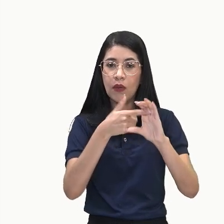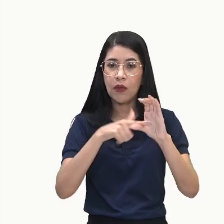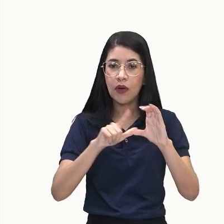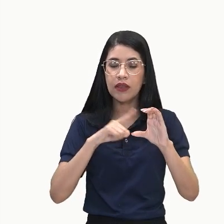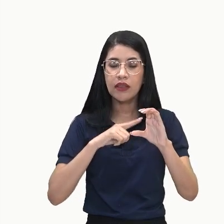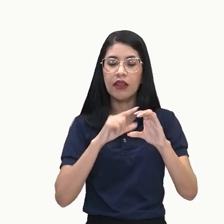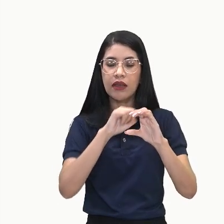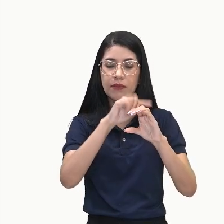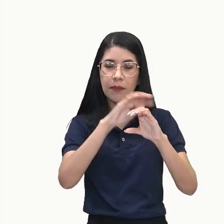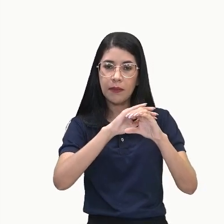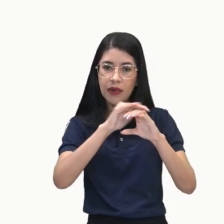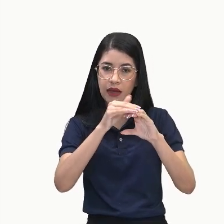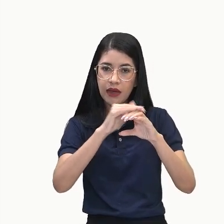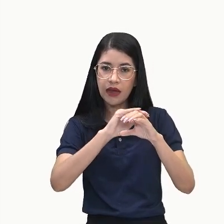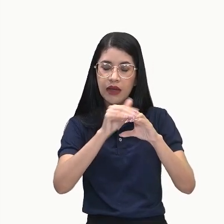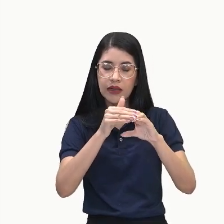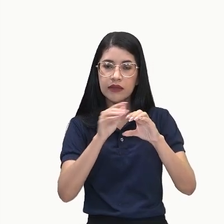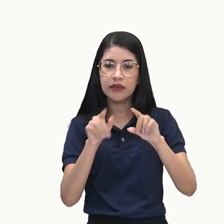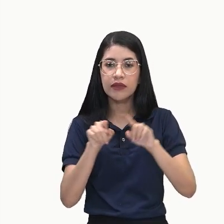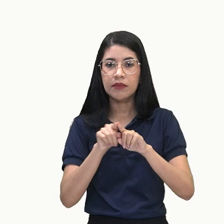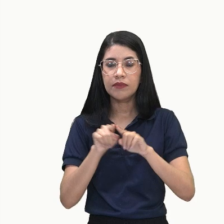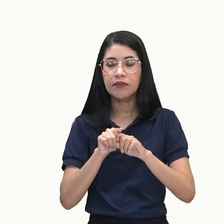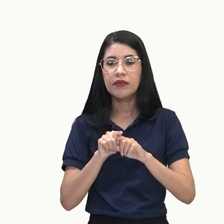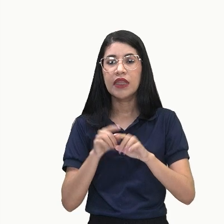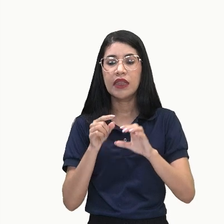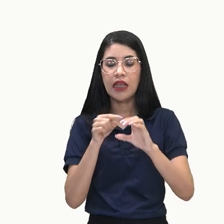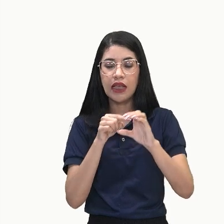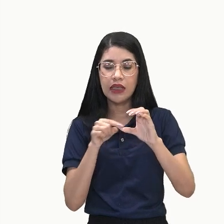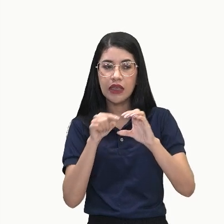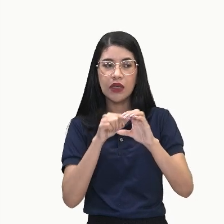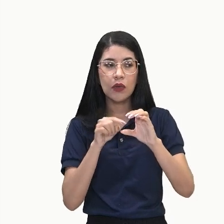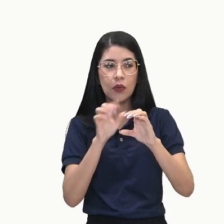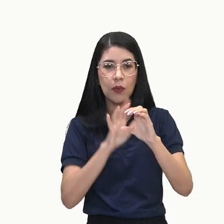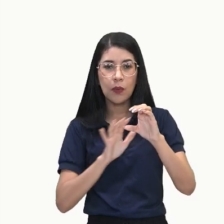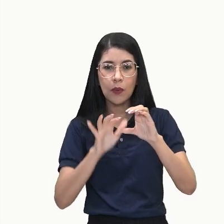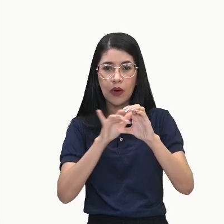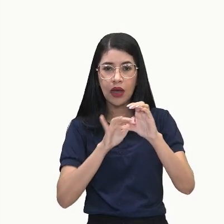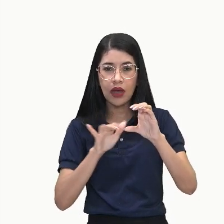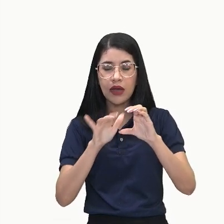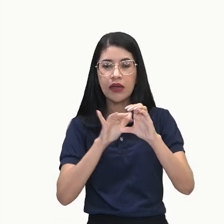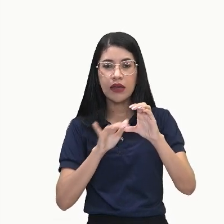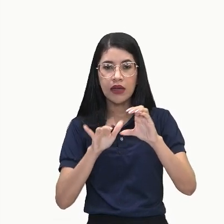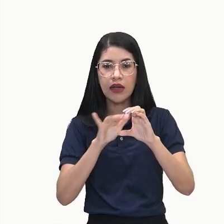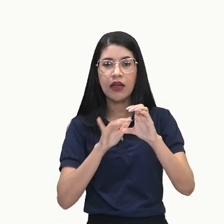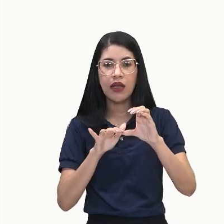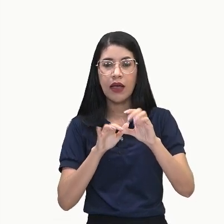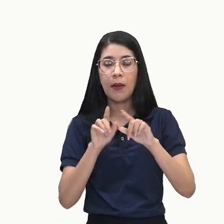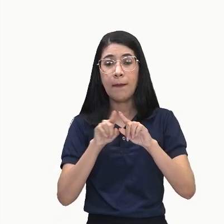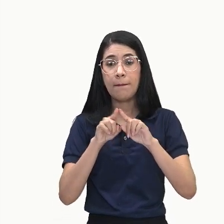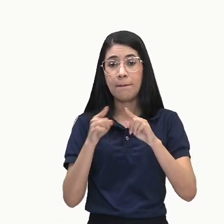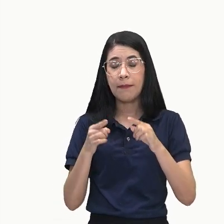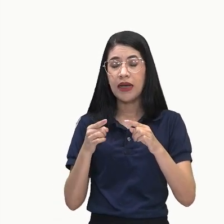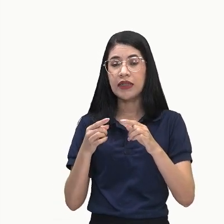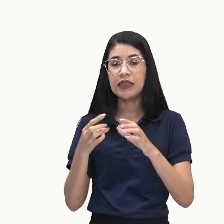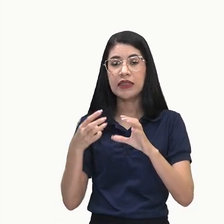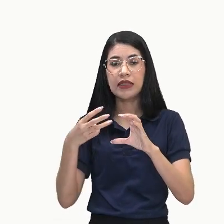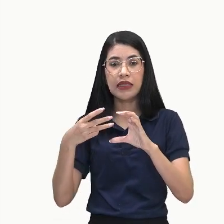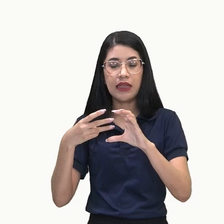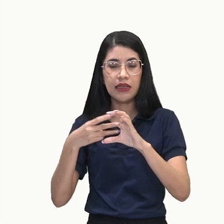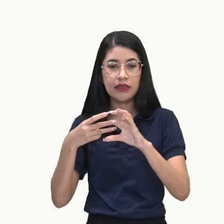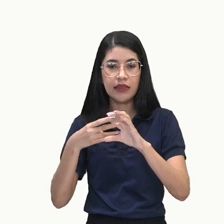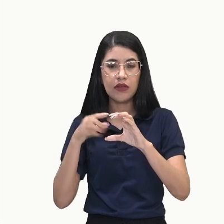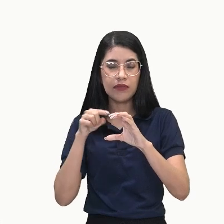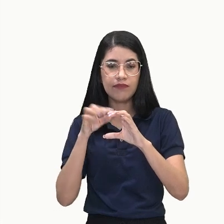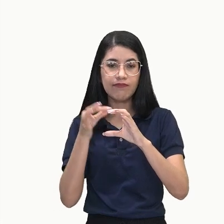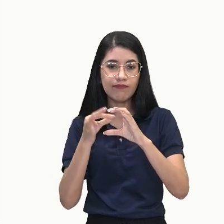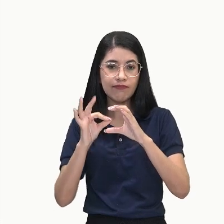têm a membrana plasmática, vão ter o citoplasma lá no seu interior, mas nas células